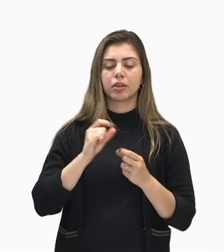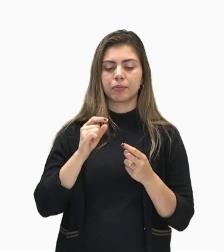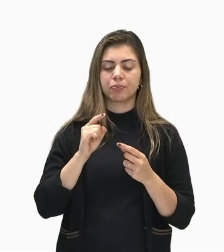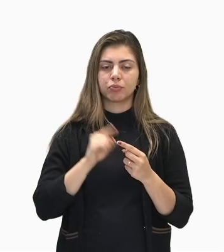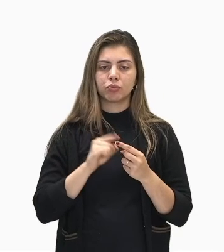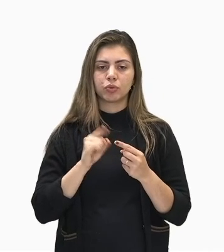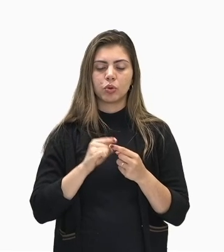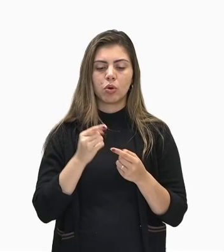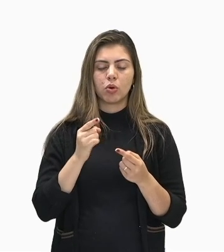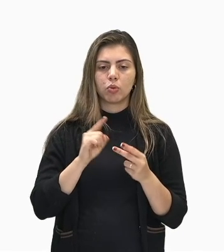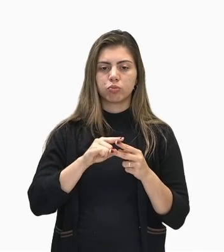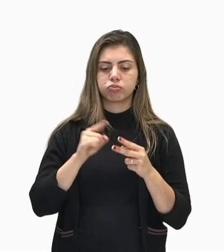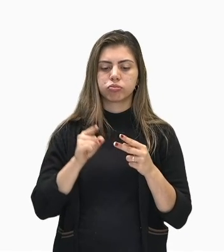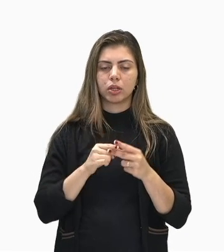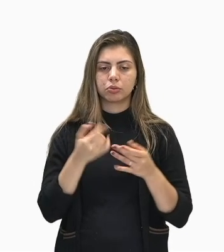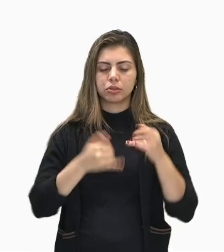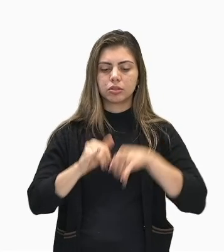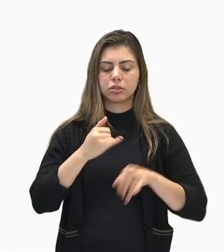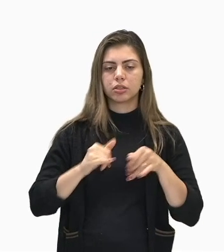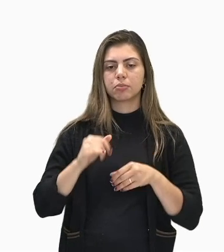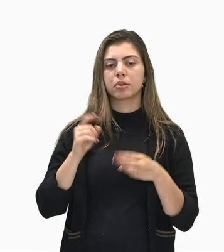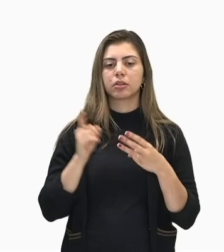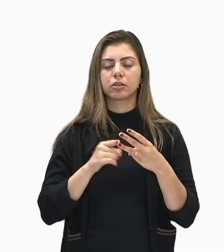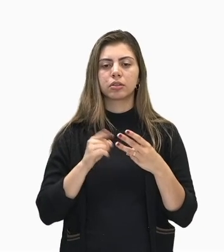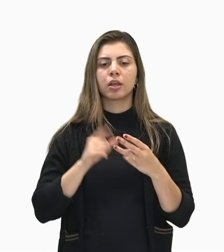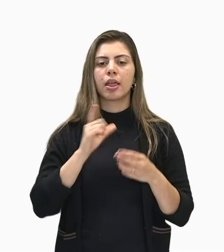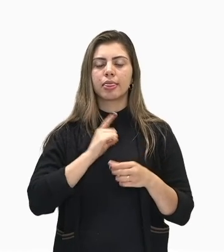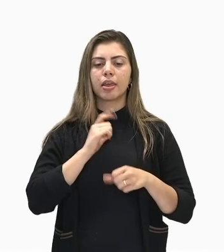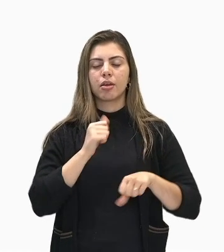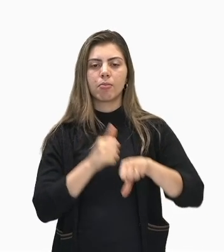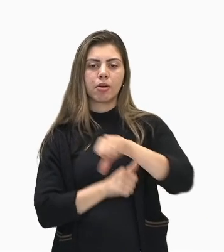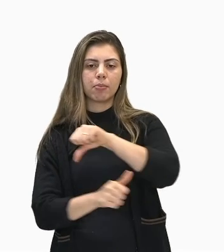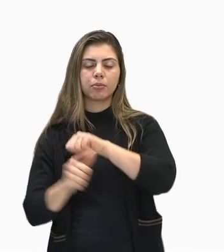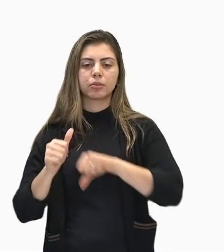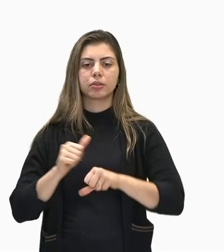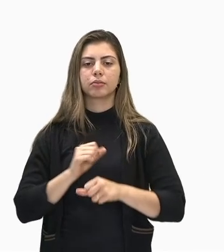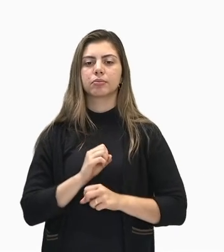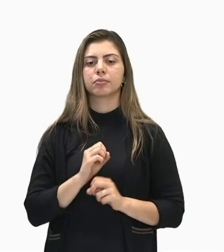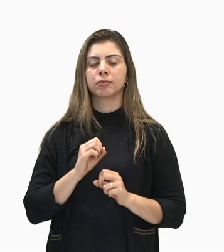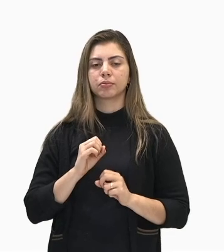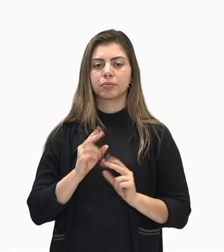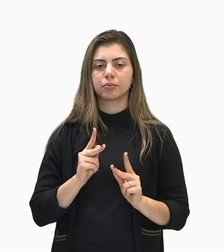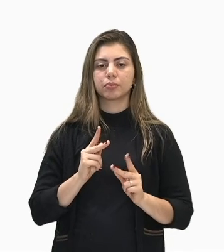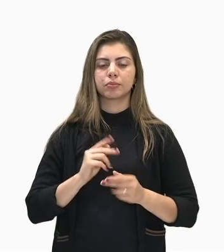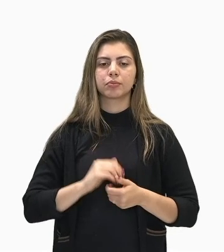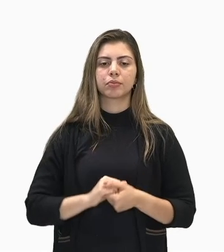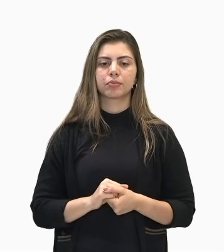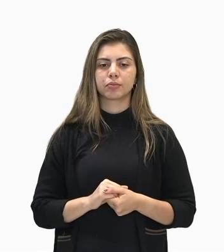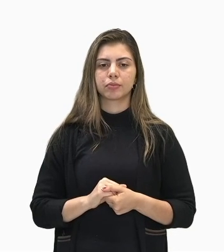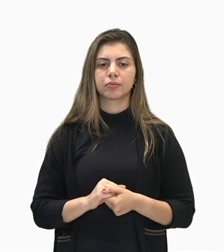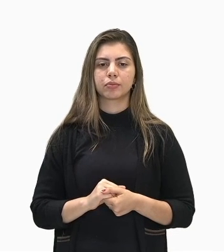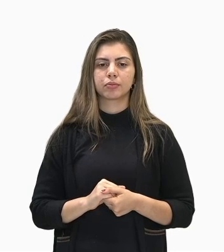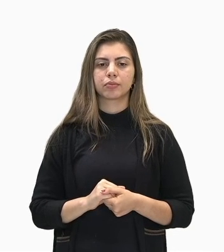tenho uma mudança de estado físico, tá bom?